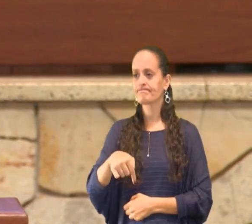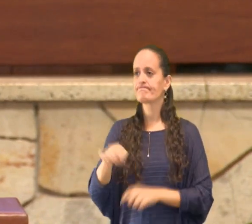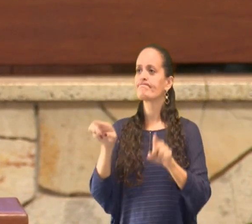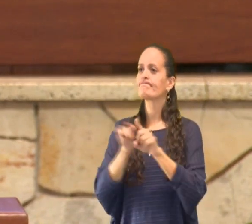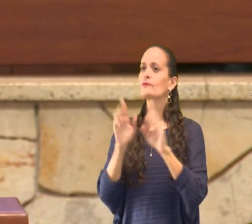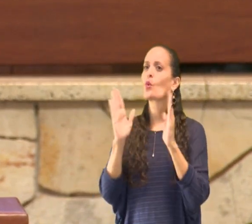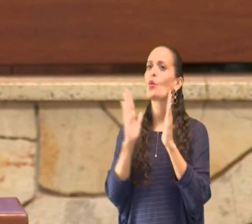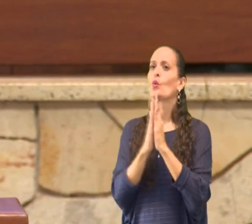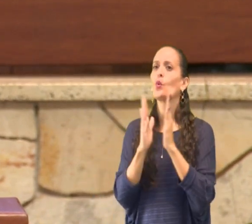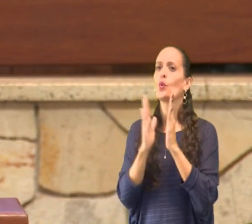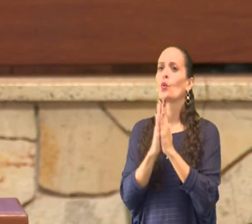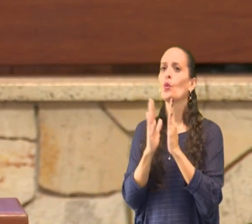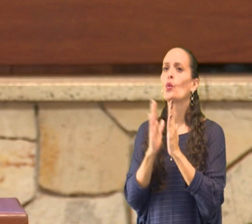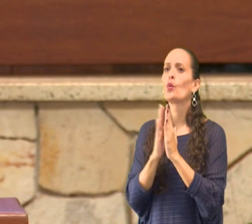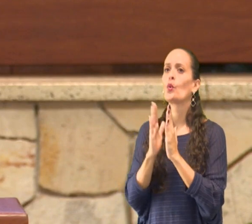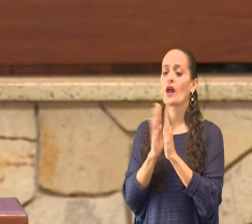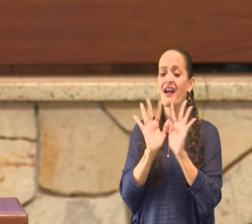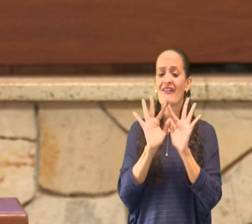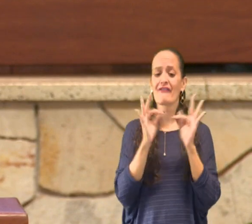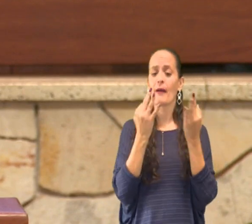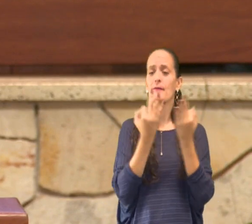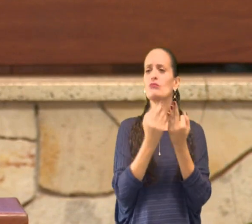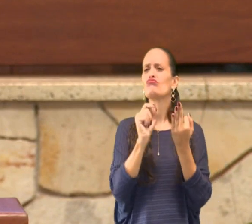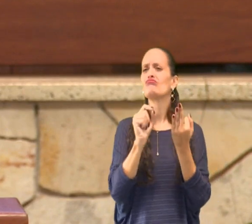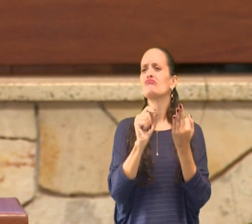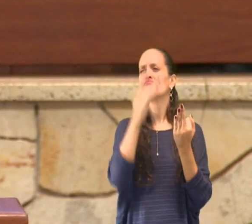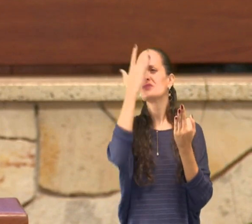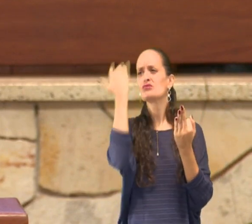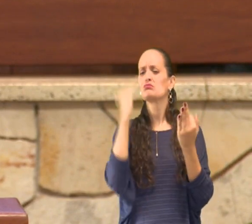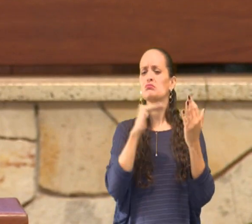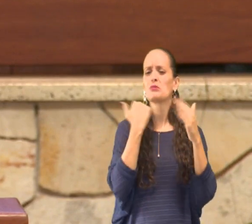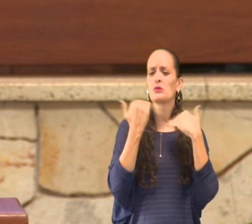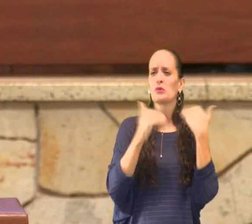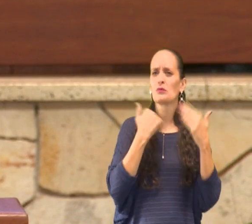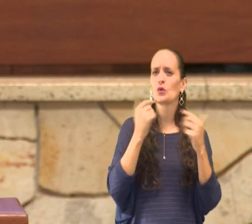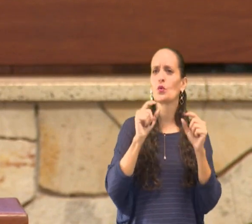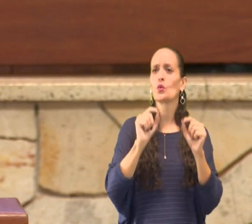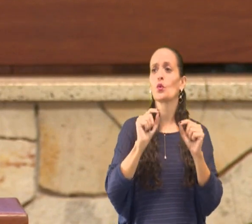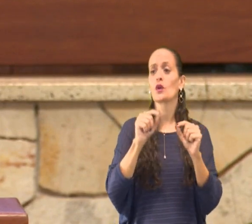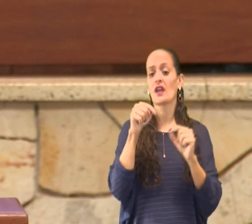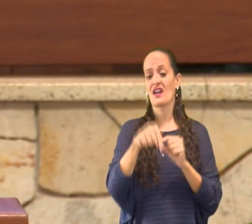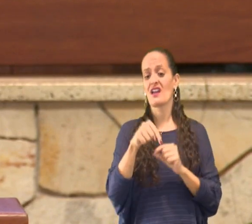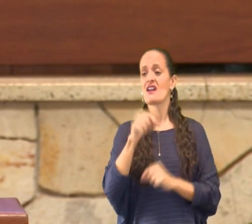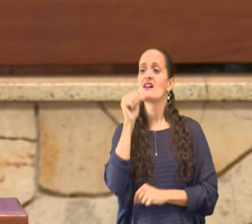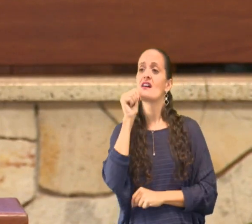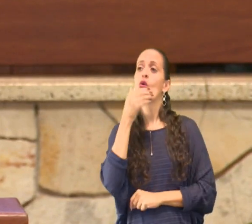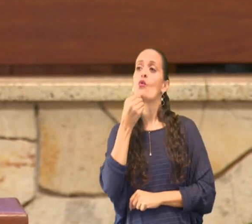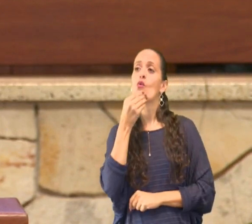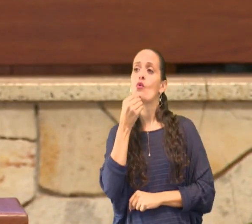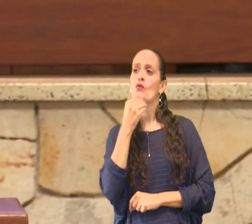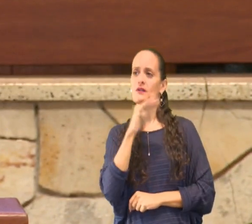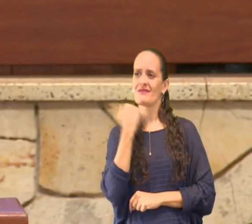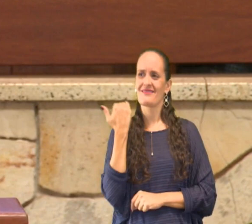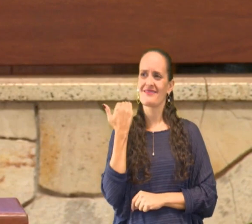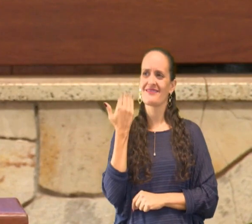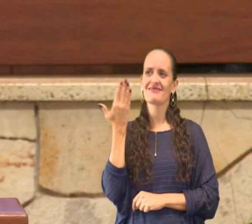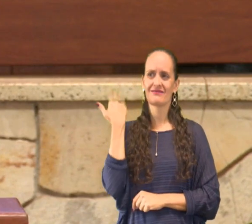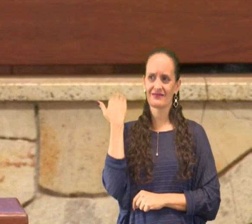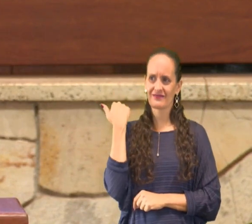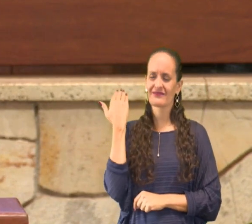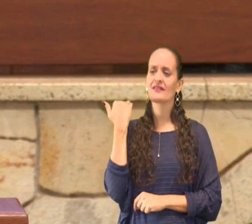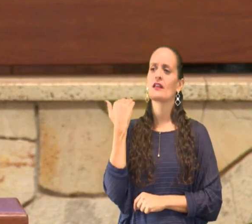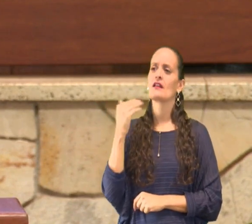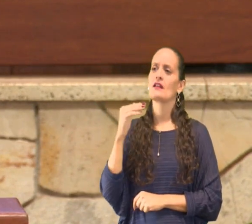orar também pelas famílias enlutadas, e especificamente nós vamos orar pela família do irmão Arlindo Raposo, pela